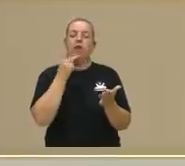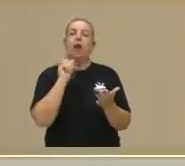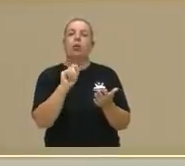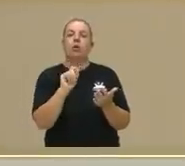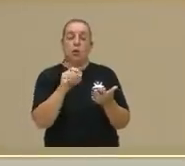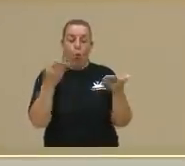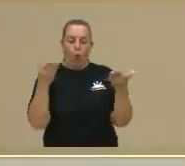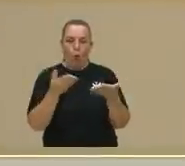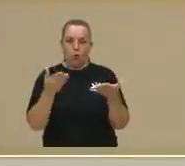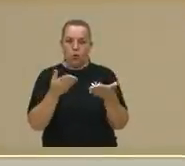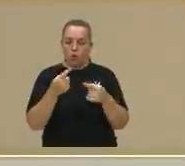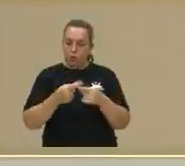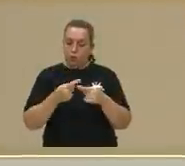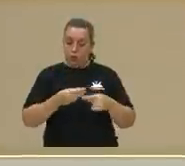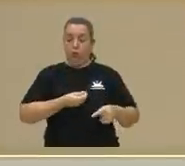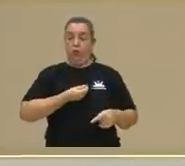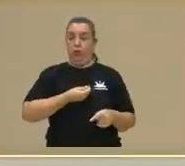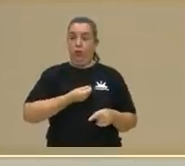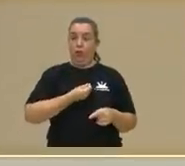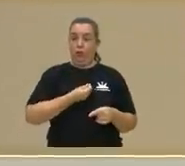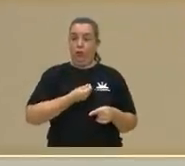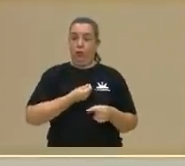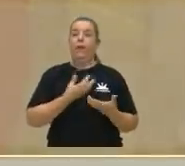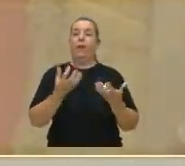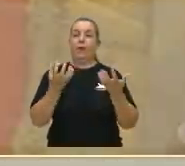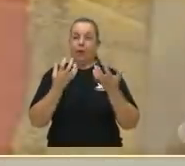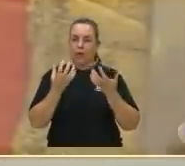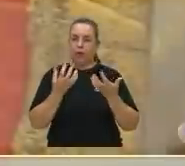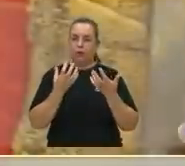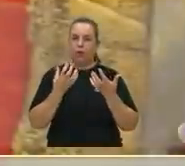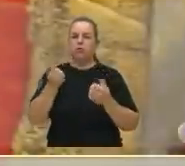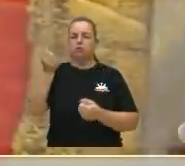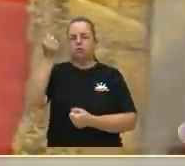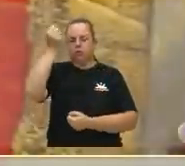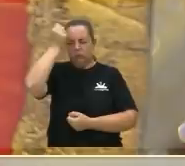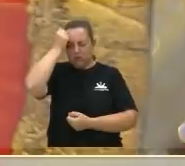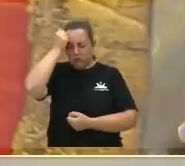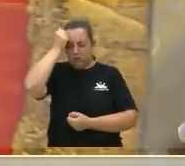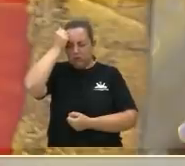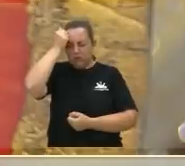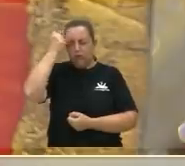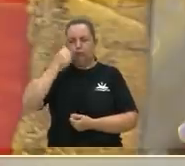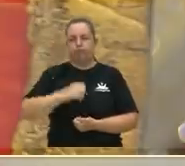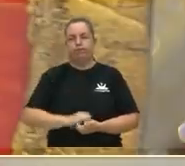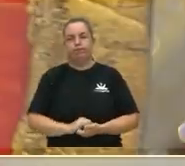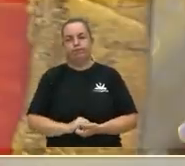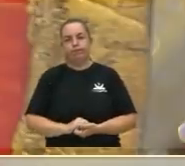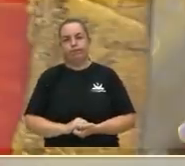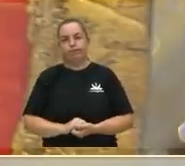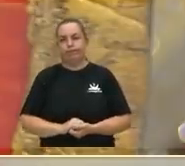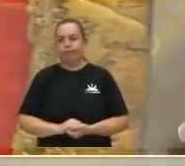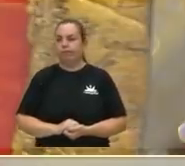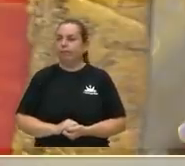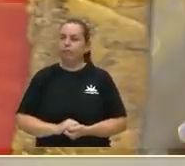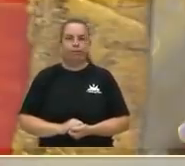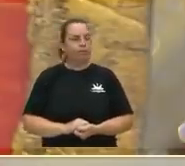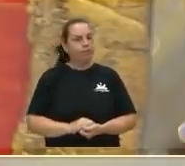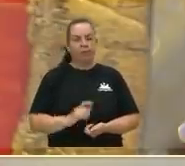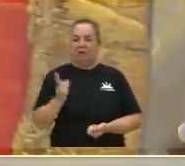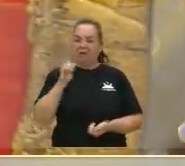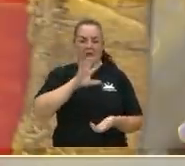porque estou vivo eu quero me arrepender que estiver no